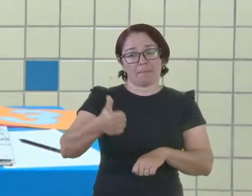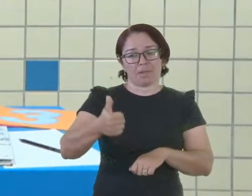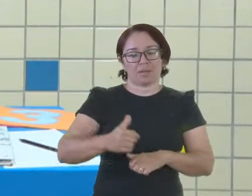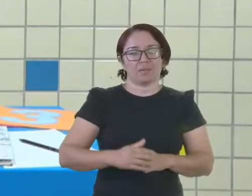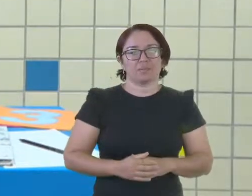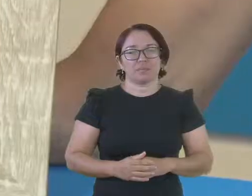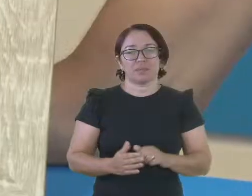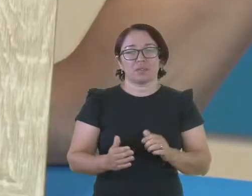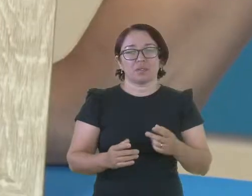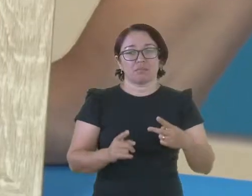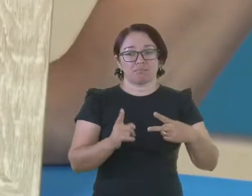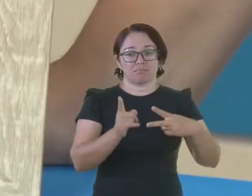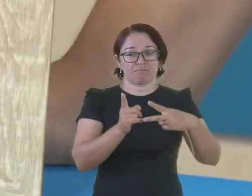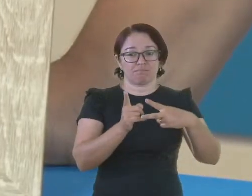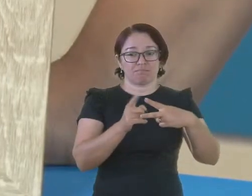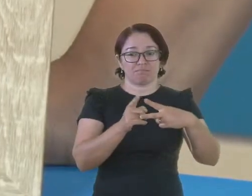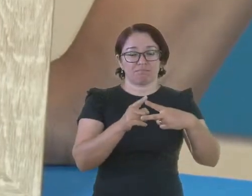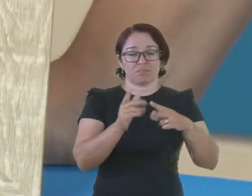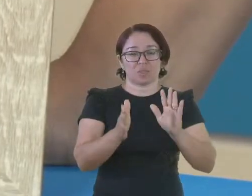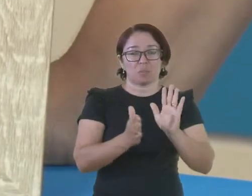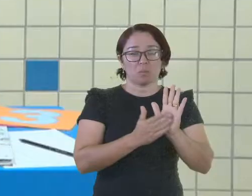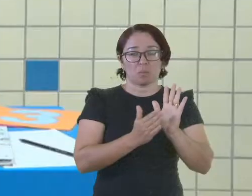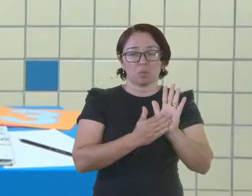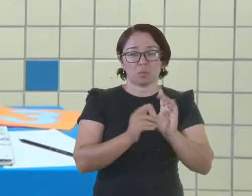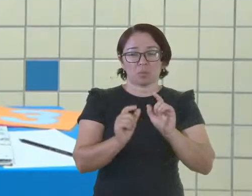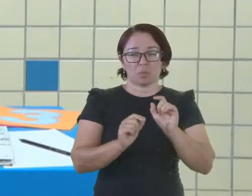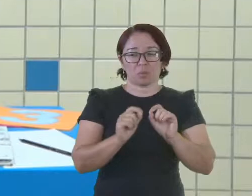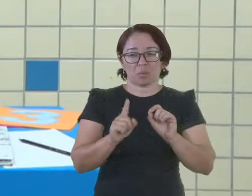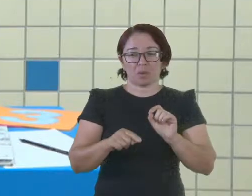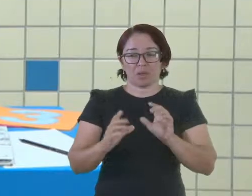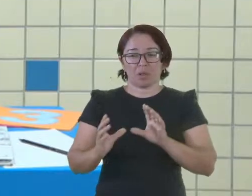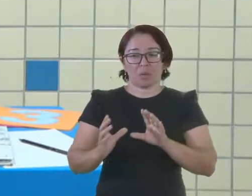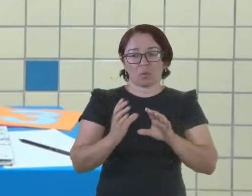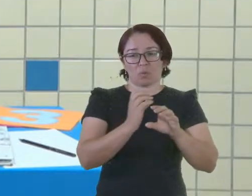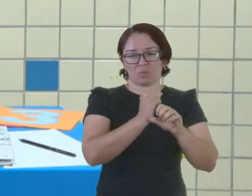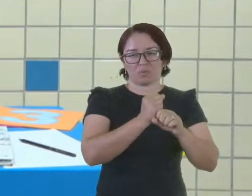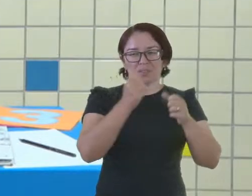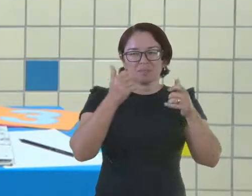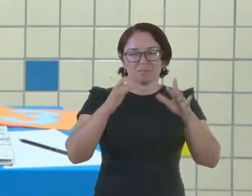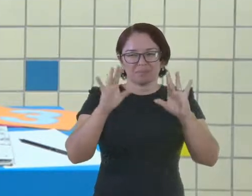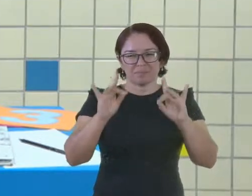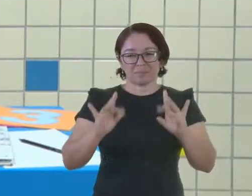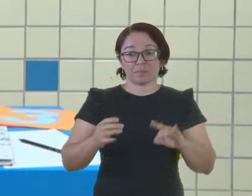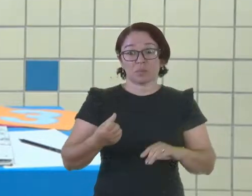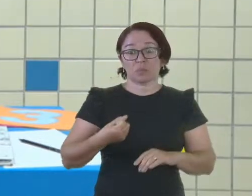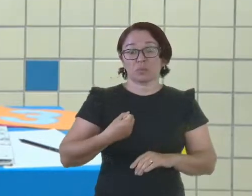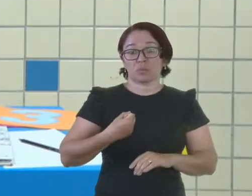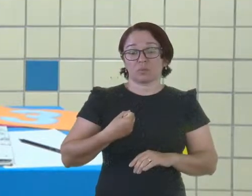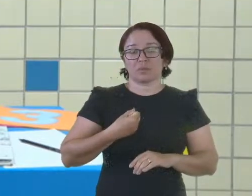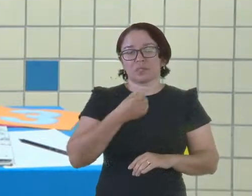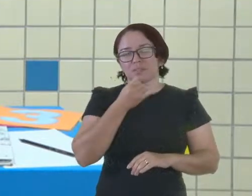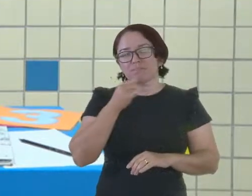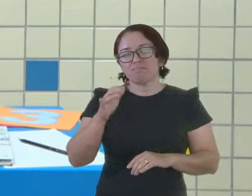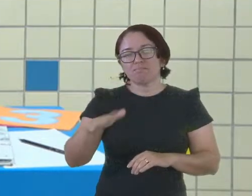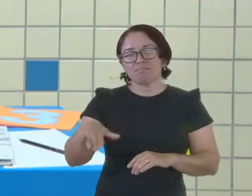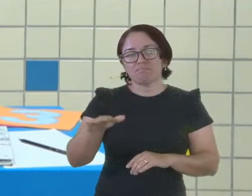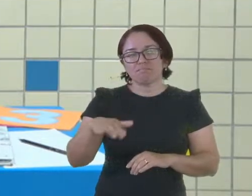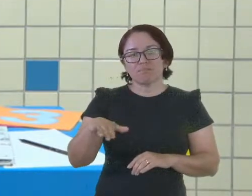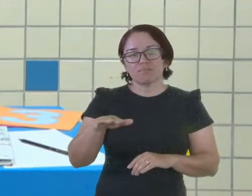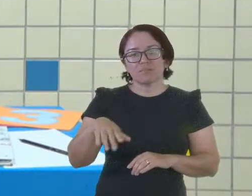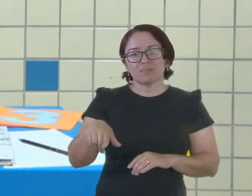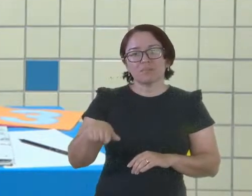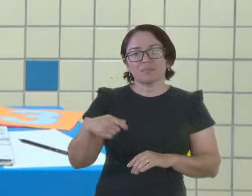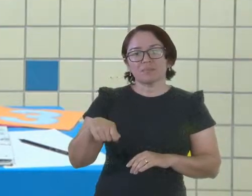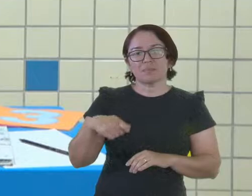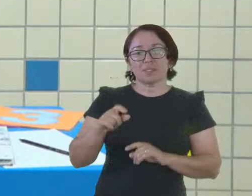chama-se contagem e ela vai falar um pouco sobre os números. As crianças, elas precisam